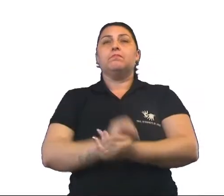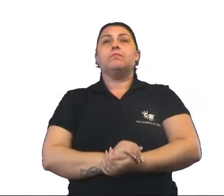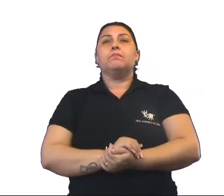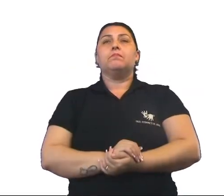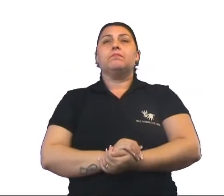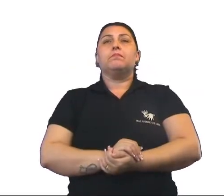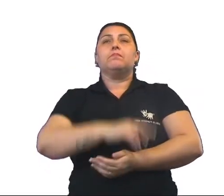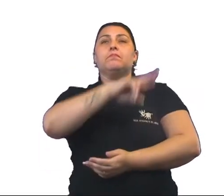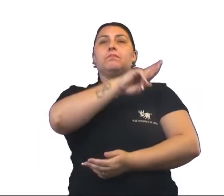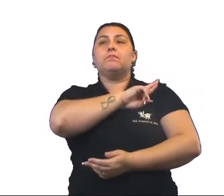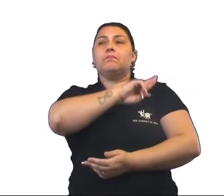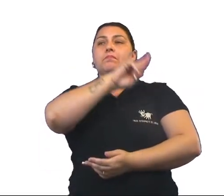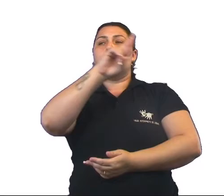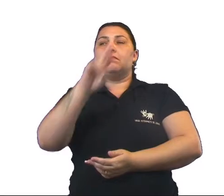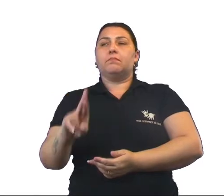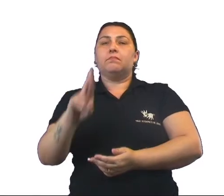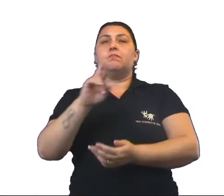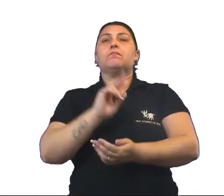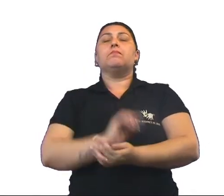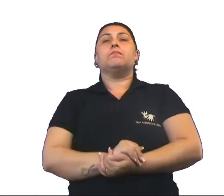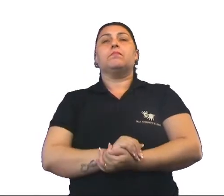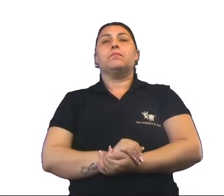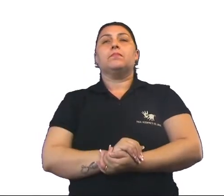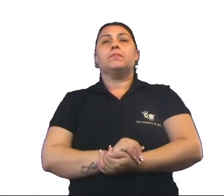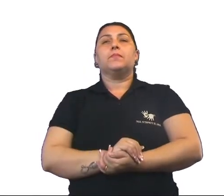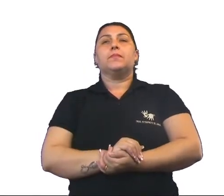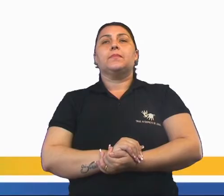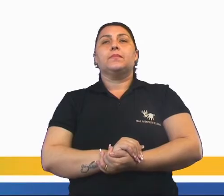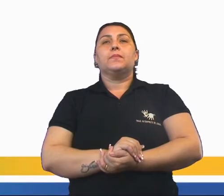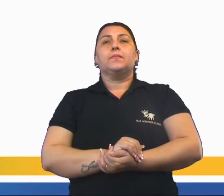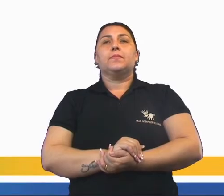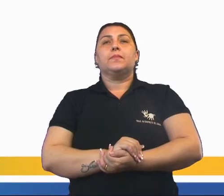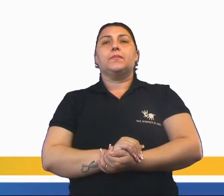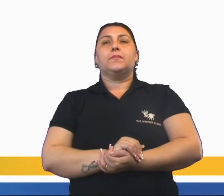religião é uma crença na existência